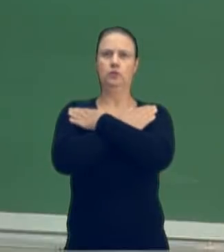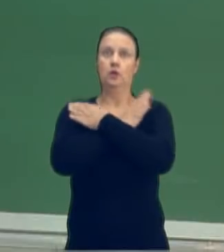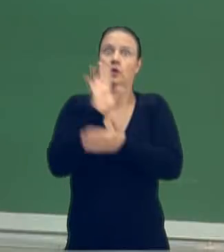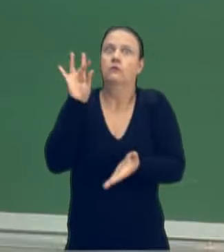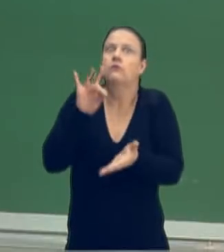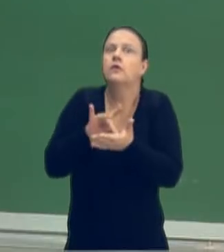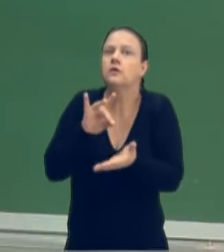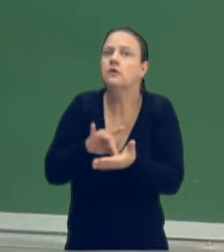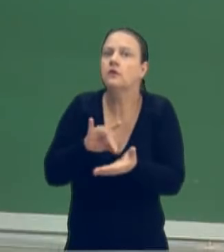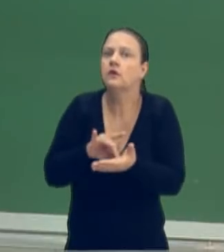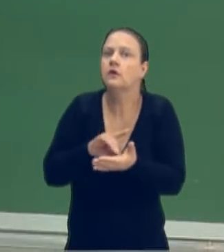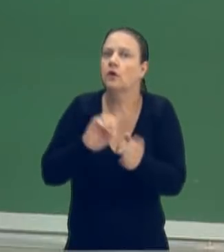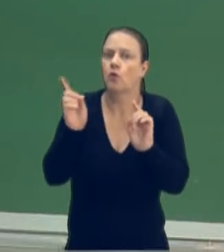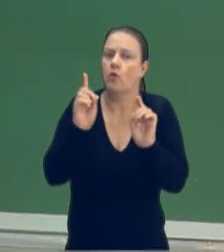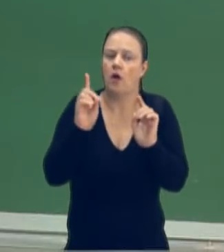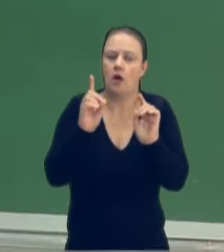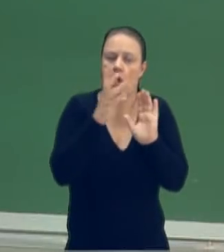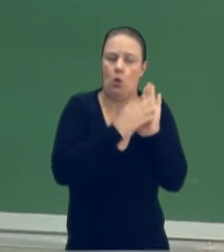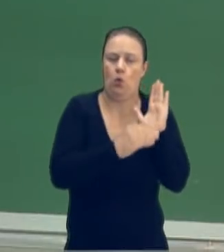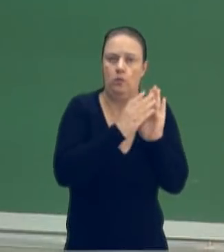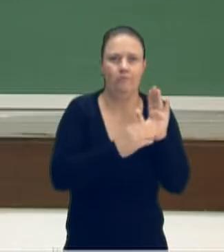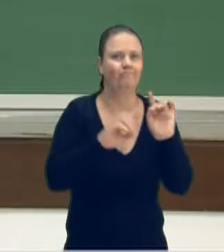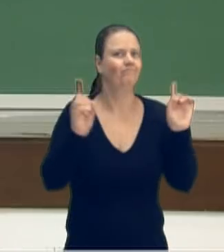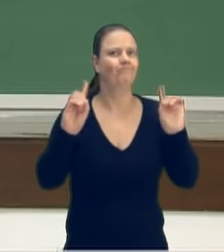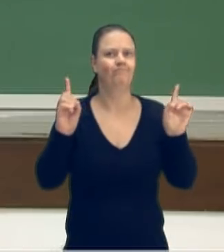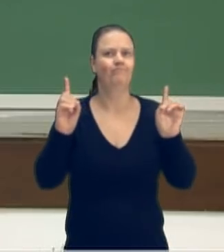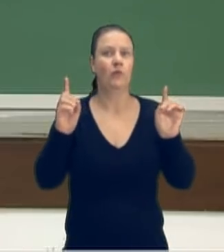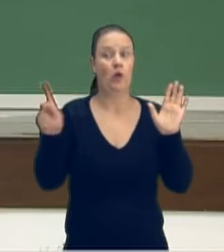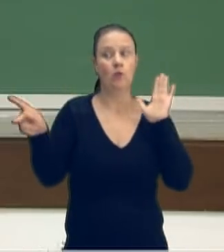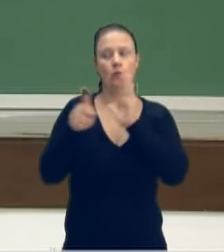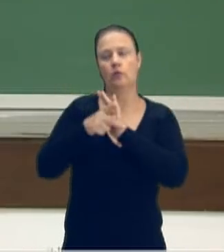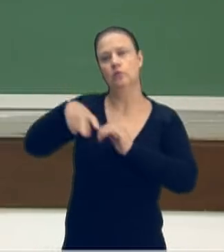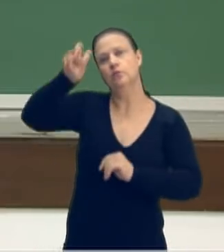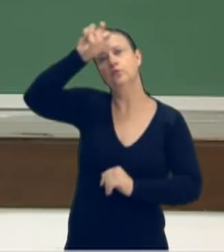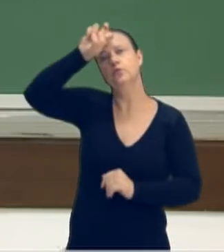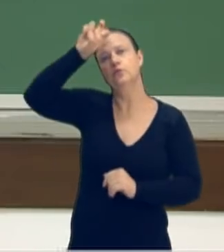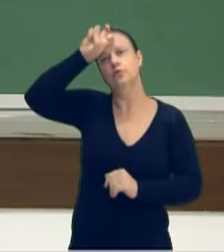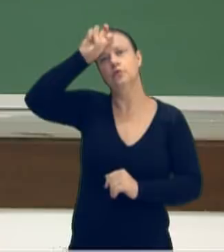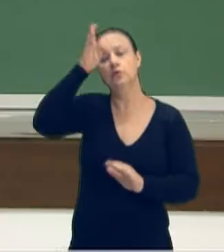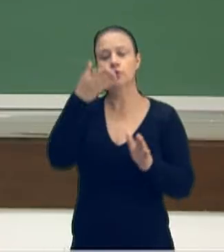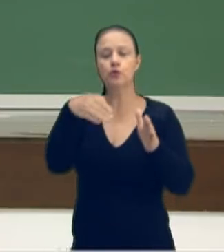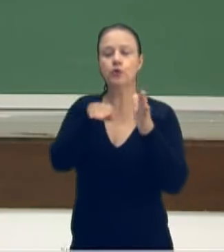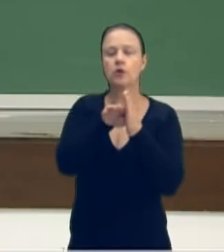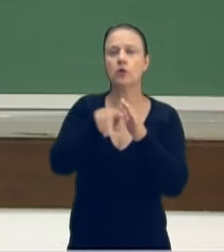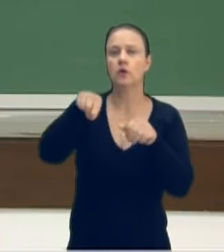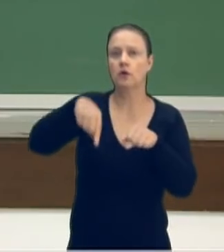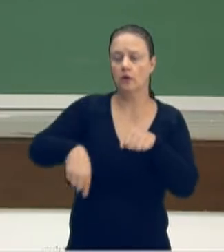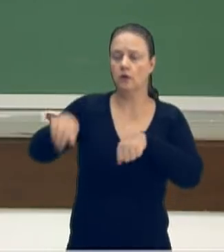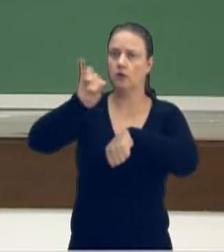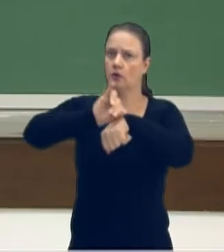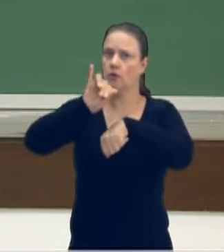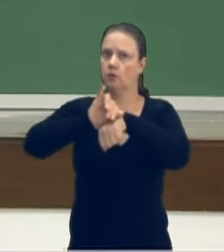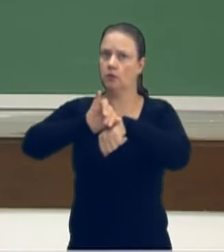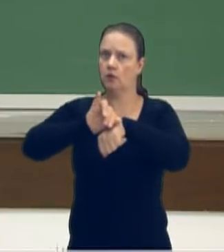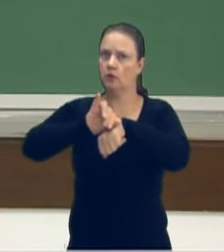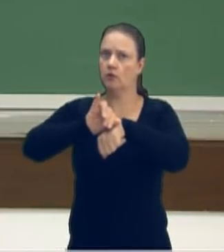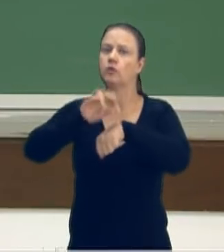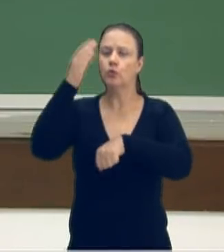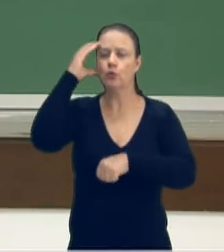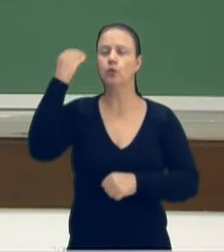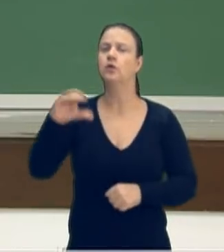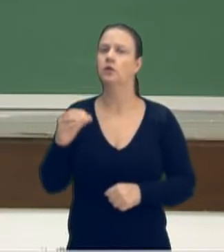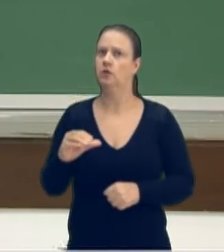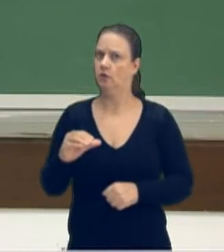réplica, do Egito. Desde 1995 está aqui na capital, em Curitiba. Está aí uma